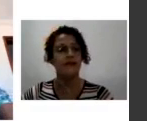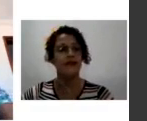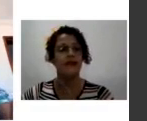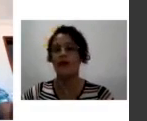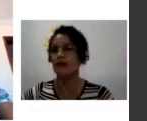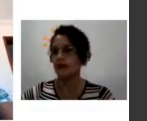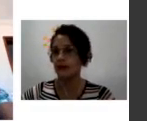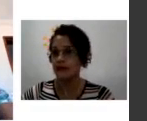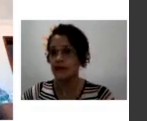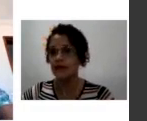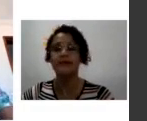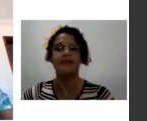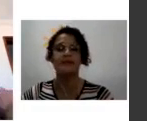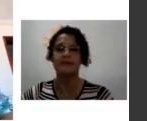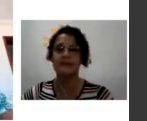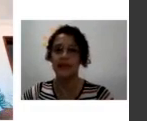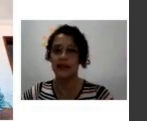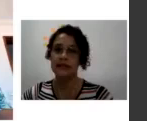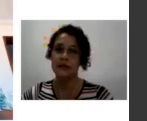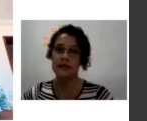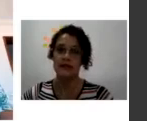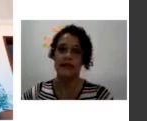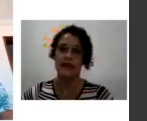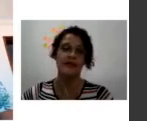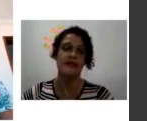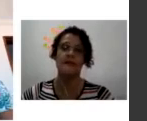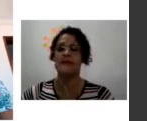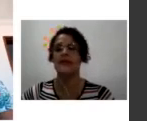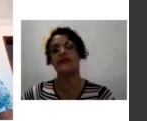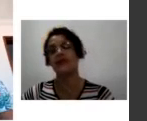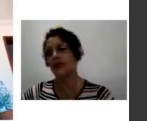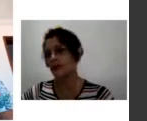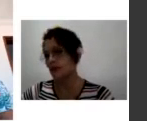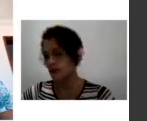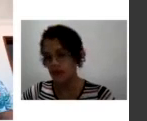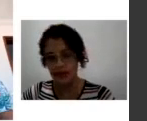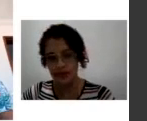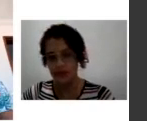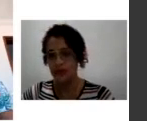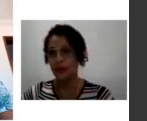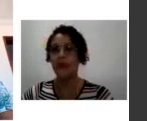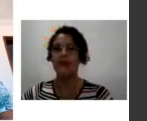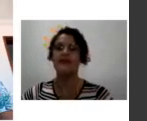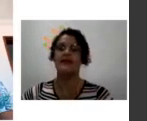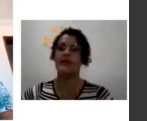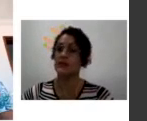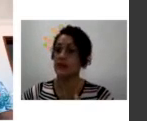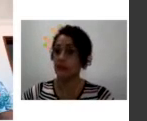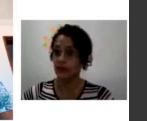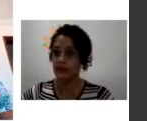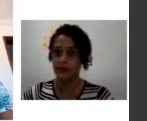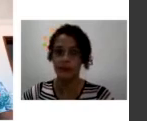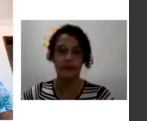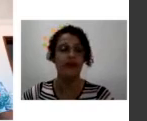quinzenais, onde com a coordenação, né, com o professor Leonardo, ele sempre passava tudo que tinha das reuniões, né,